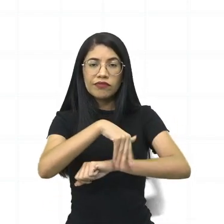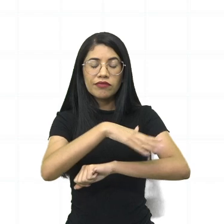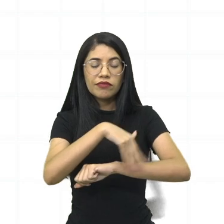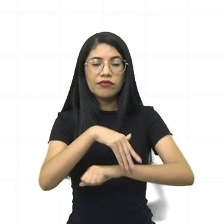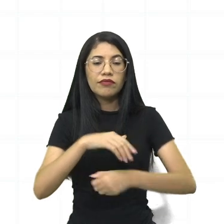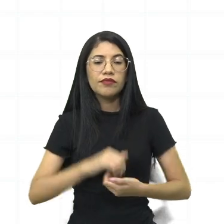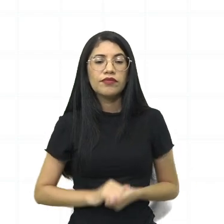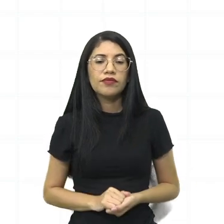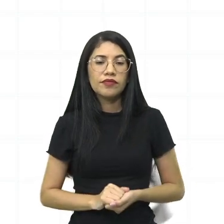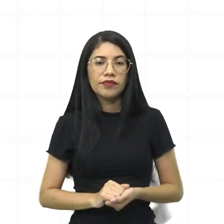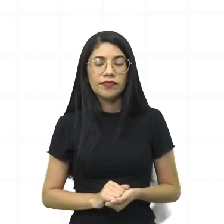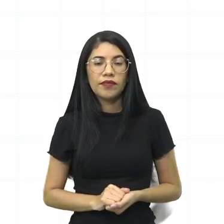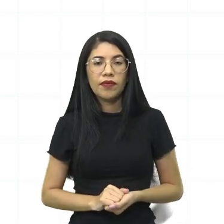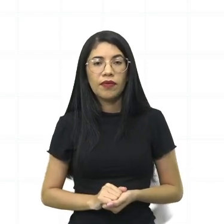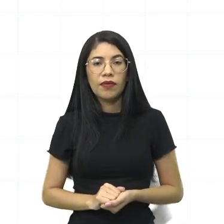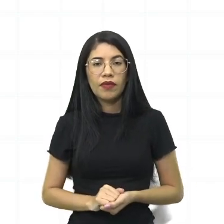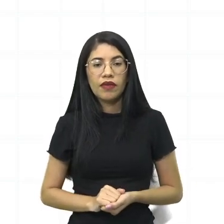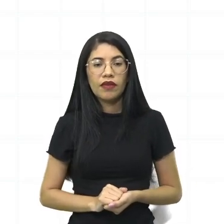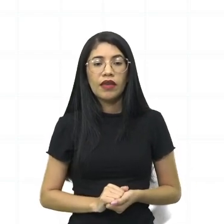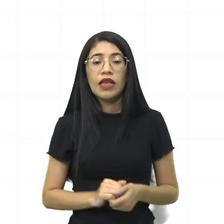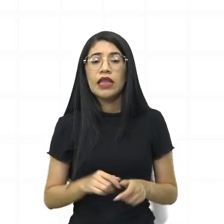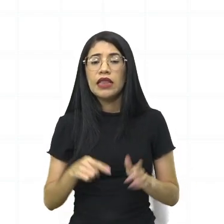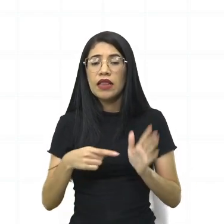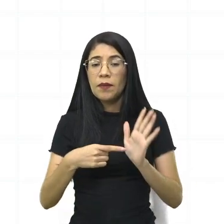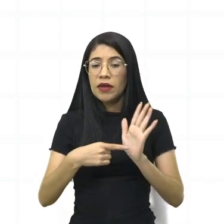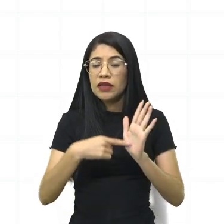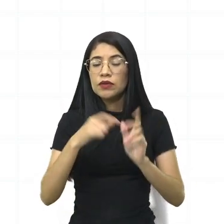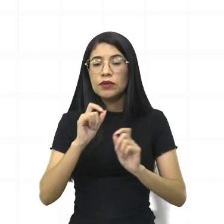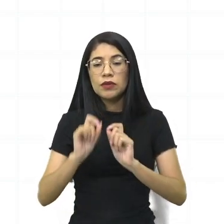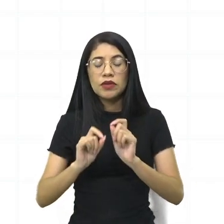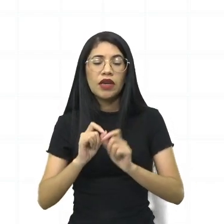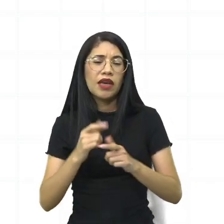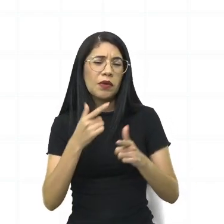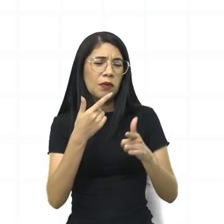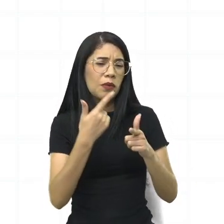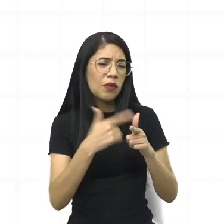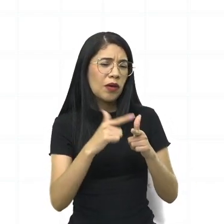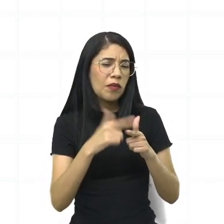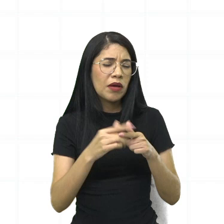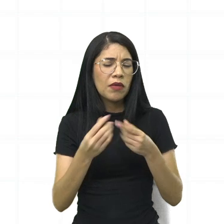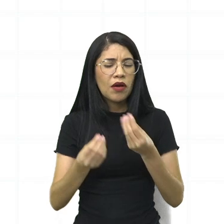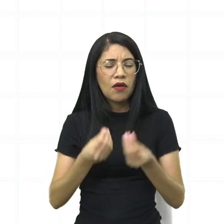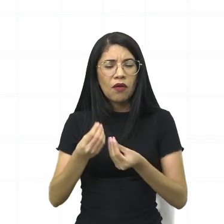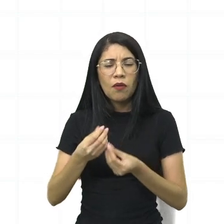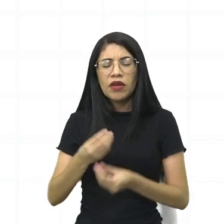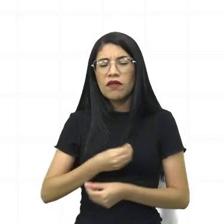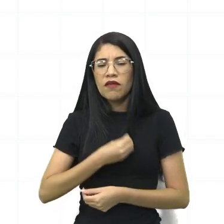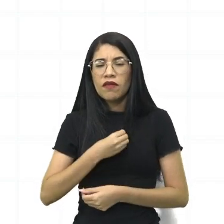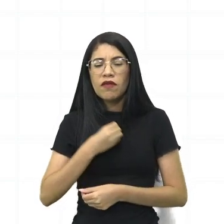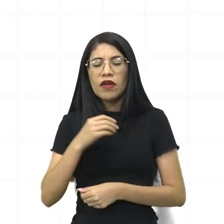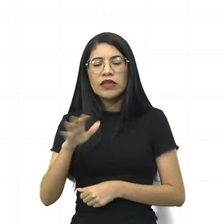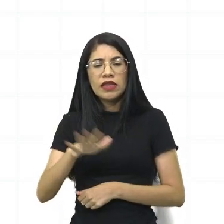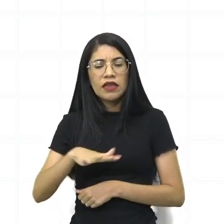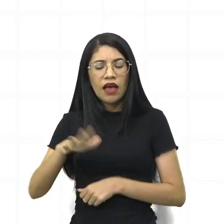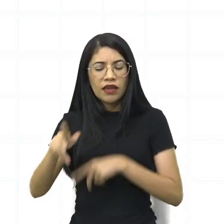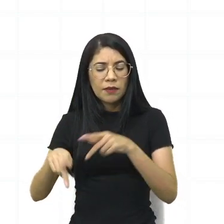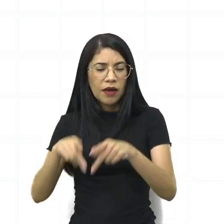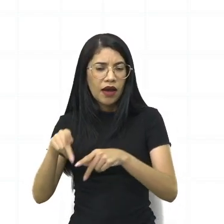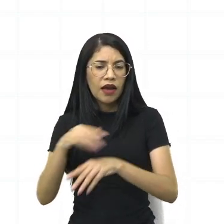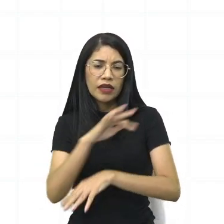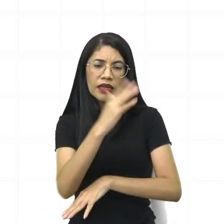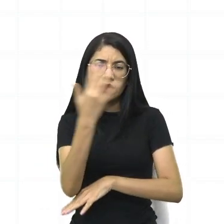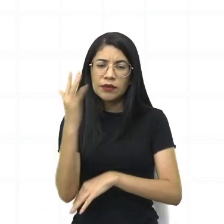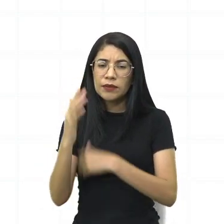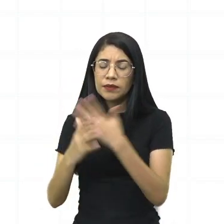número numa importante avenida da cidade, denunciando assim a problemática convivência entre a civilização e a natureza. Qual